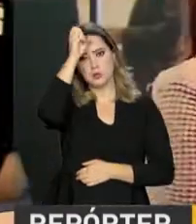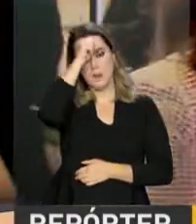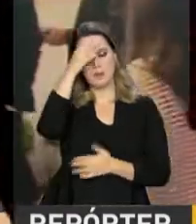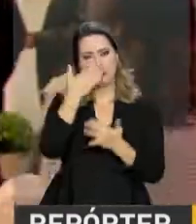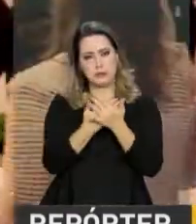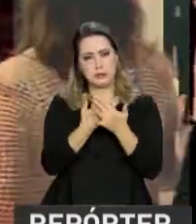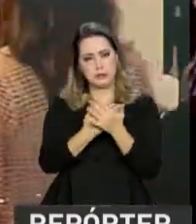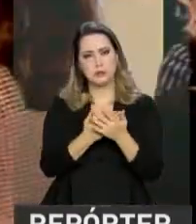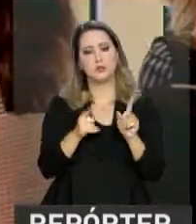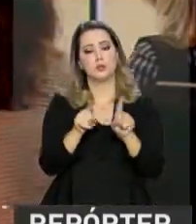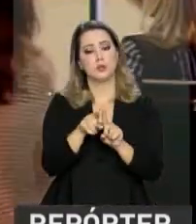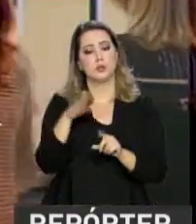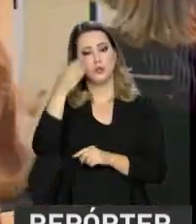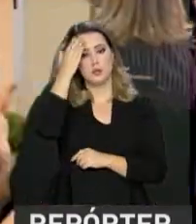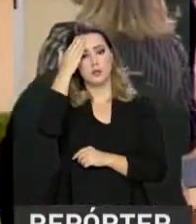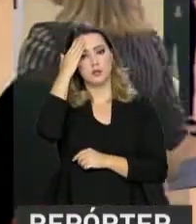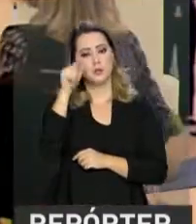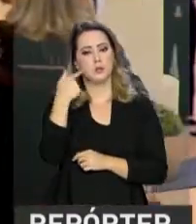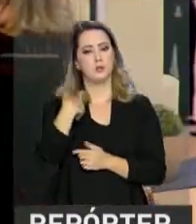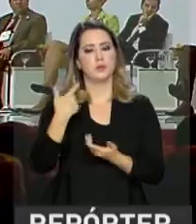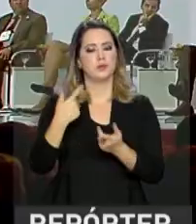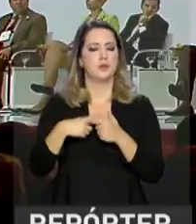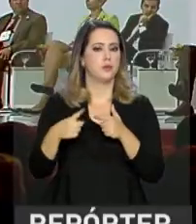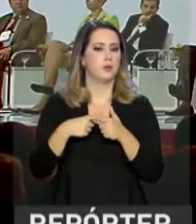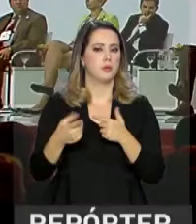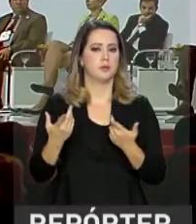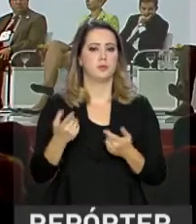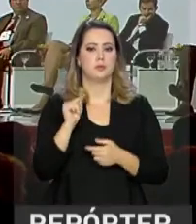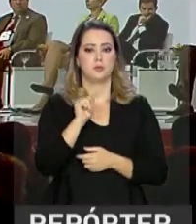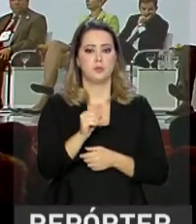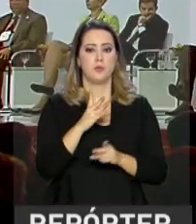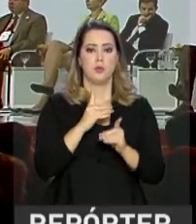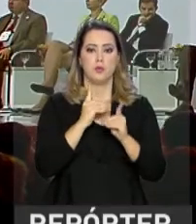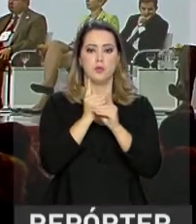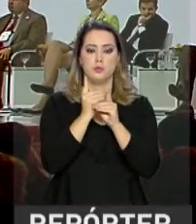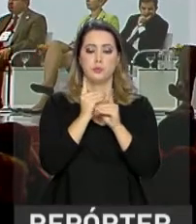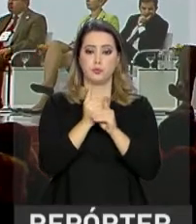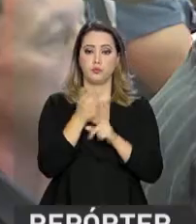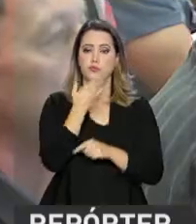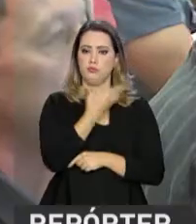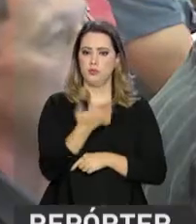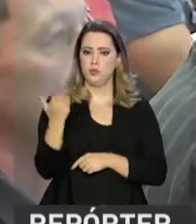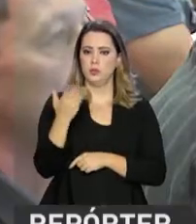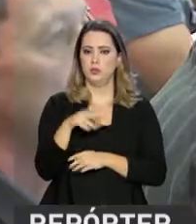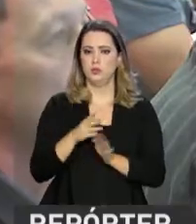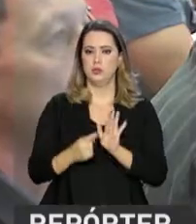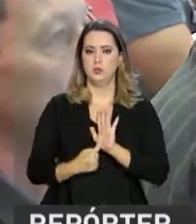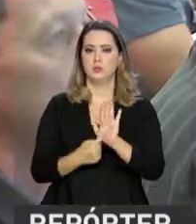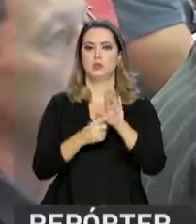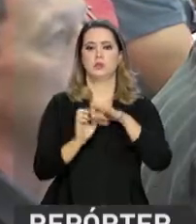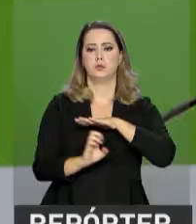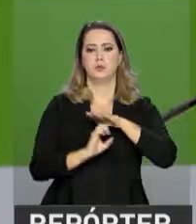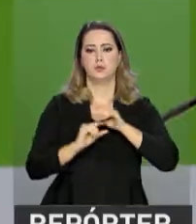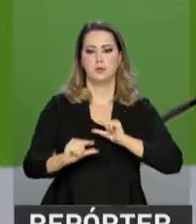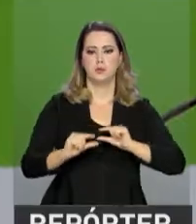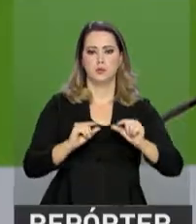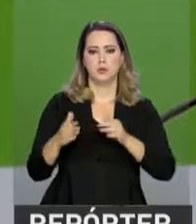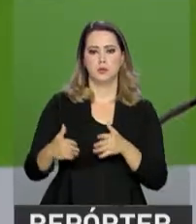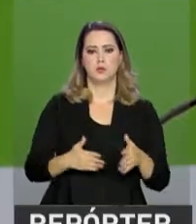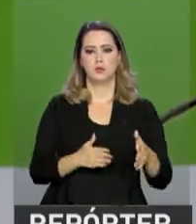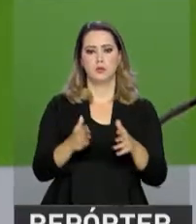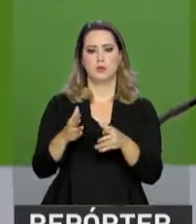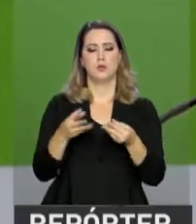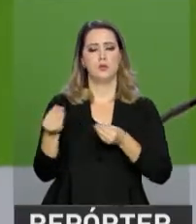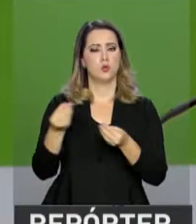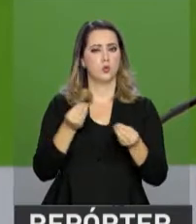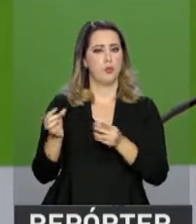estudar bastante sobre isso, para a gente não ser enrolado na hora. A ideia do encontro é mostrar para micro e pequenos empresários o caminho de